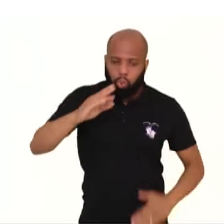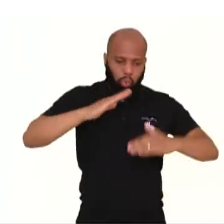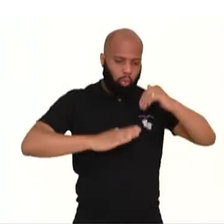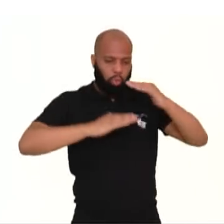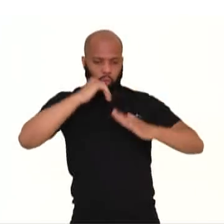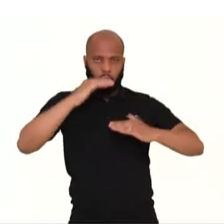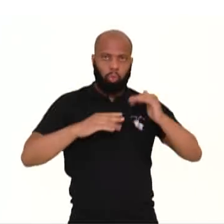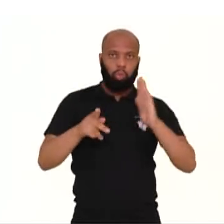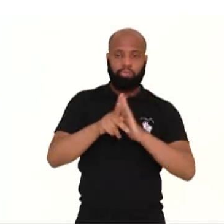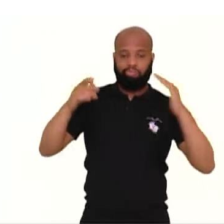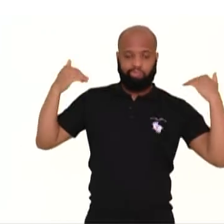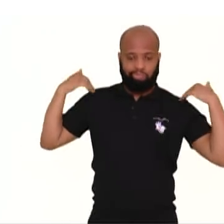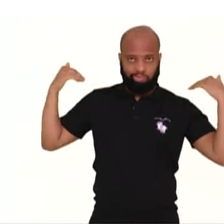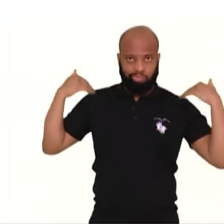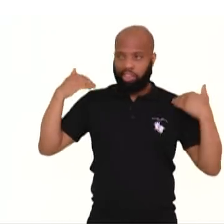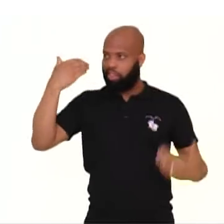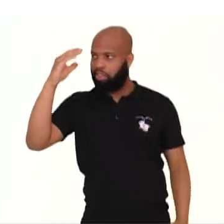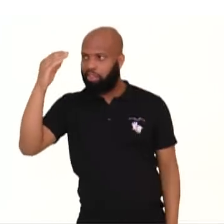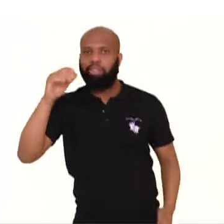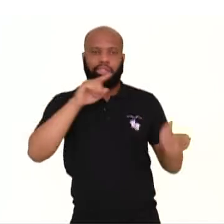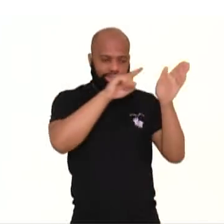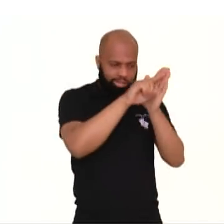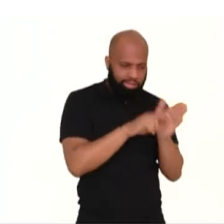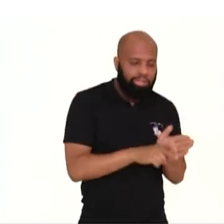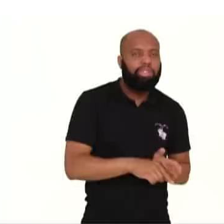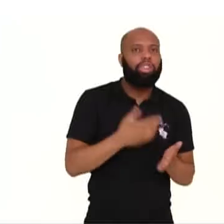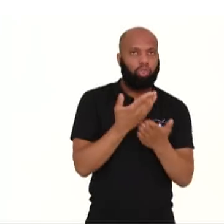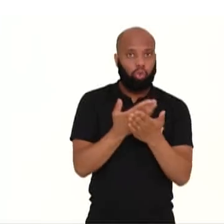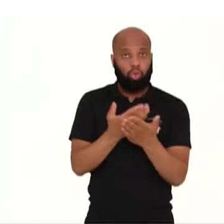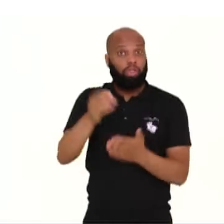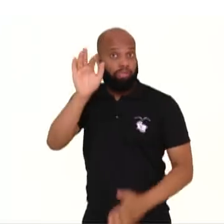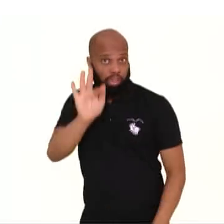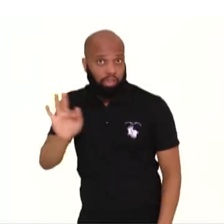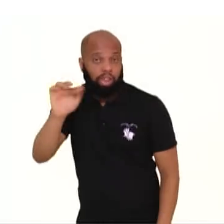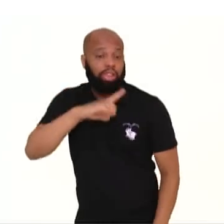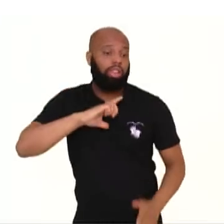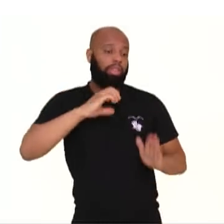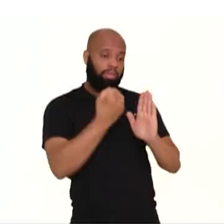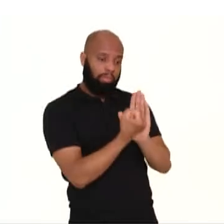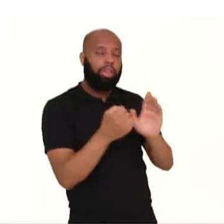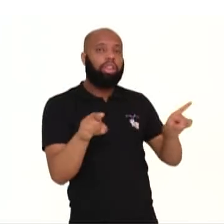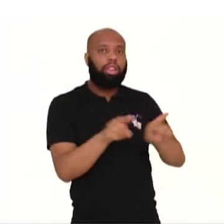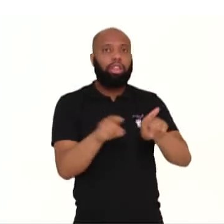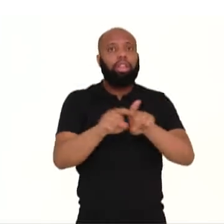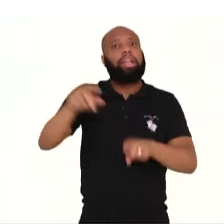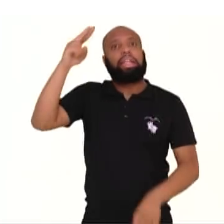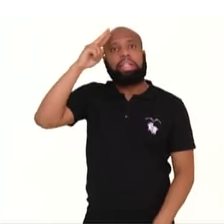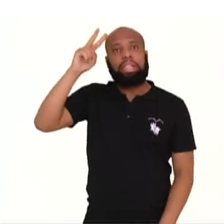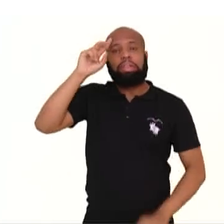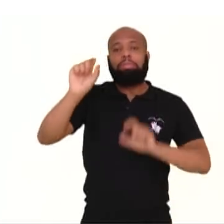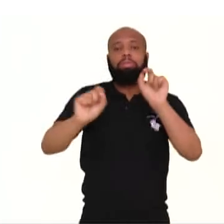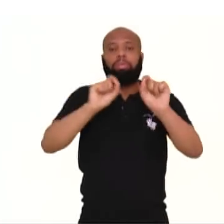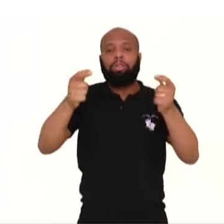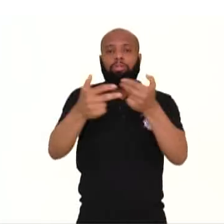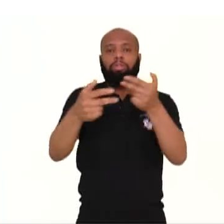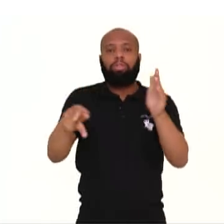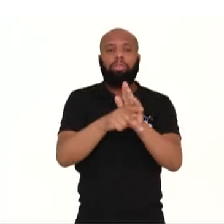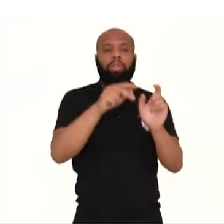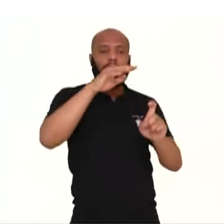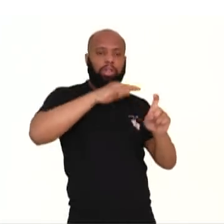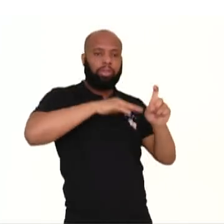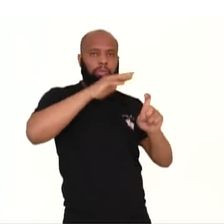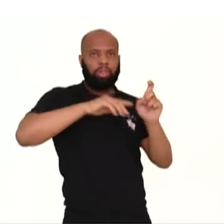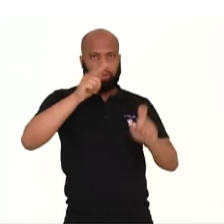educação física, uma ciência, né, uma graduação, ela tem como símbolo também algo que relembra um elemento da mitologia